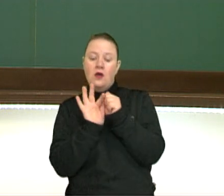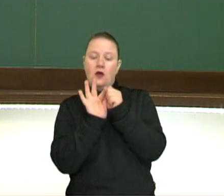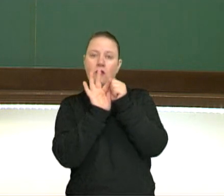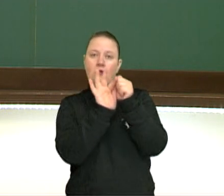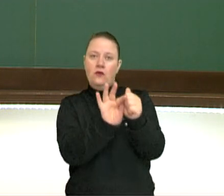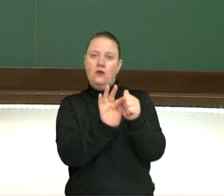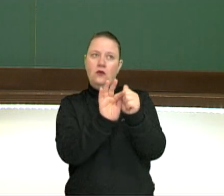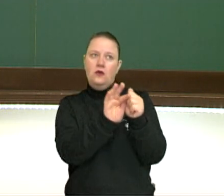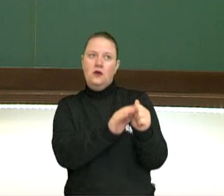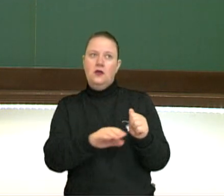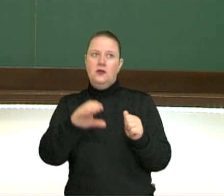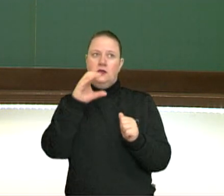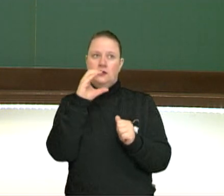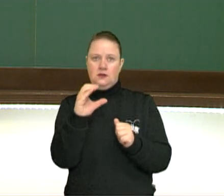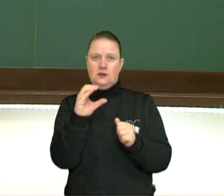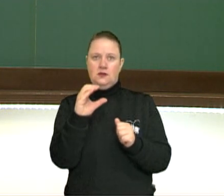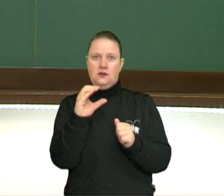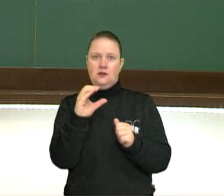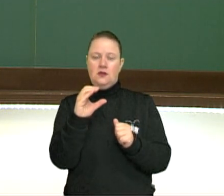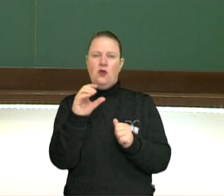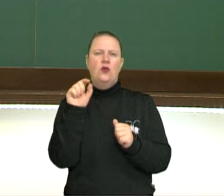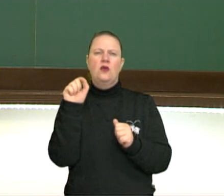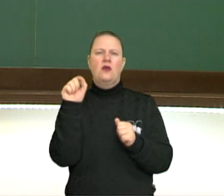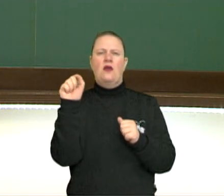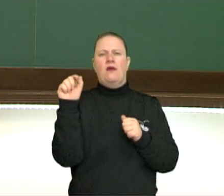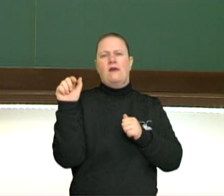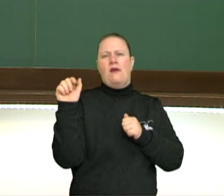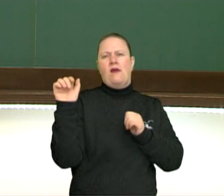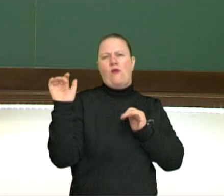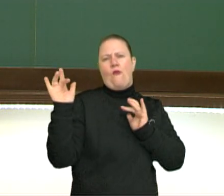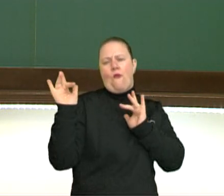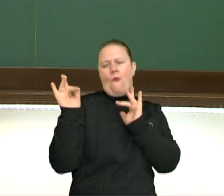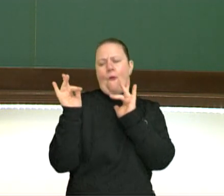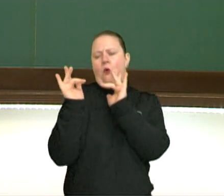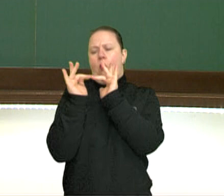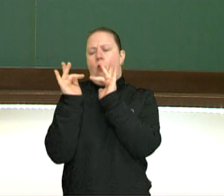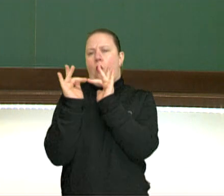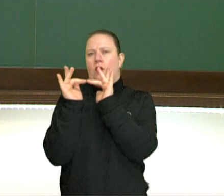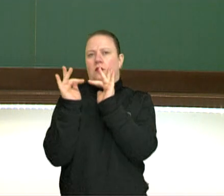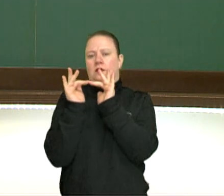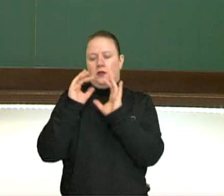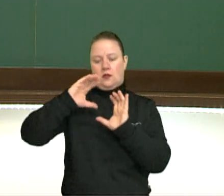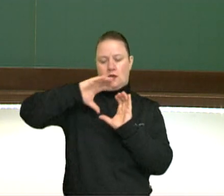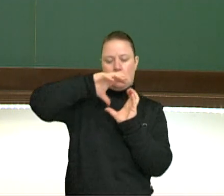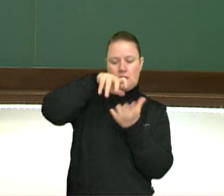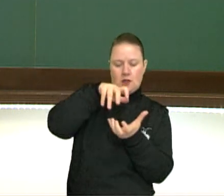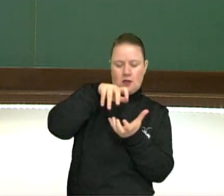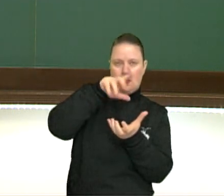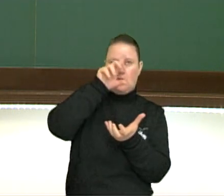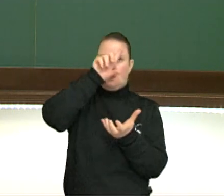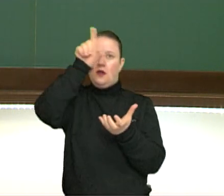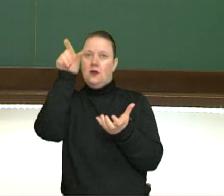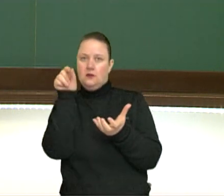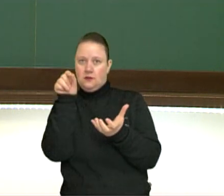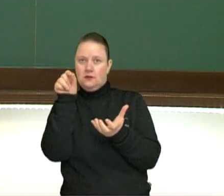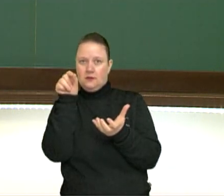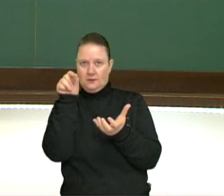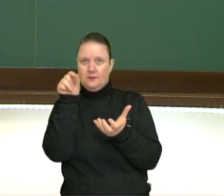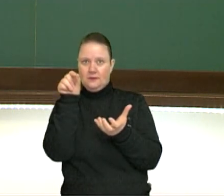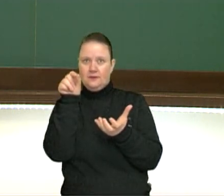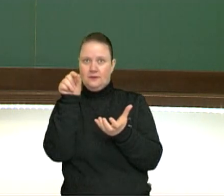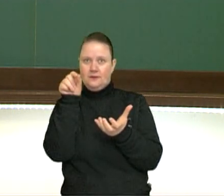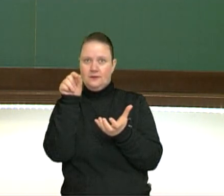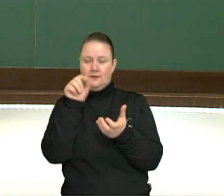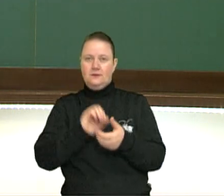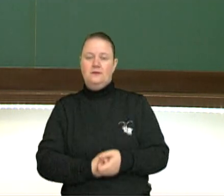Nesse caso, é a força de atração gravitacional entre a Terra e a Lua. Ou seja, a força